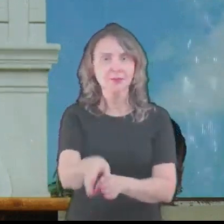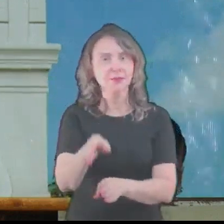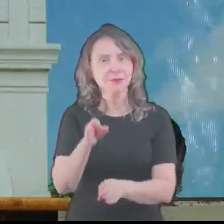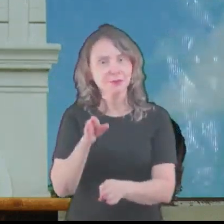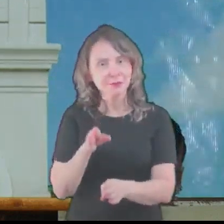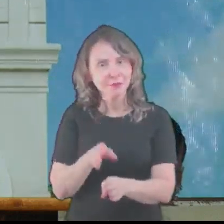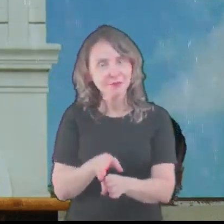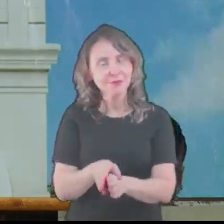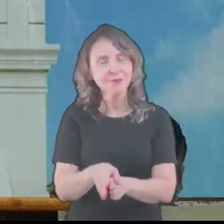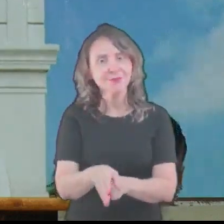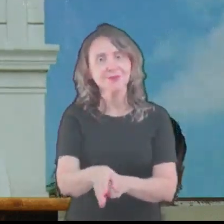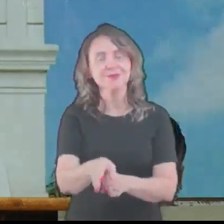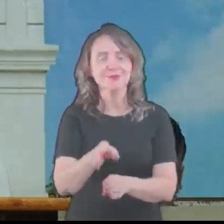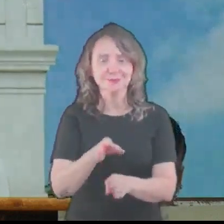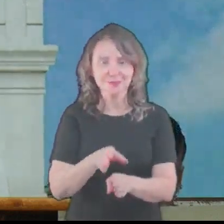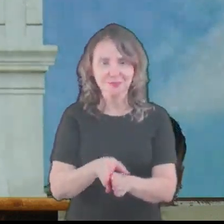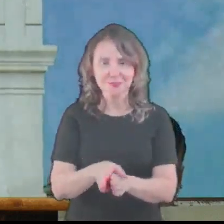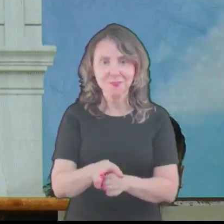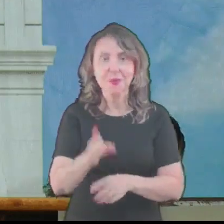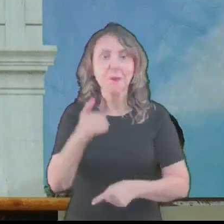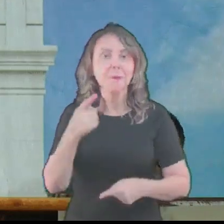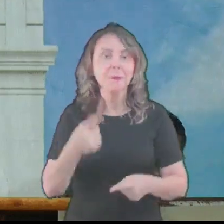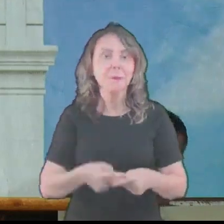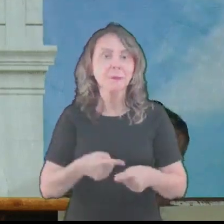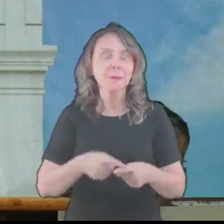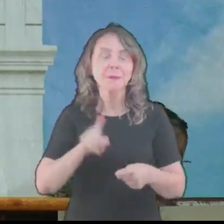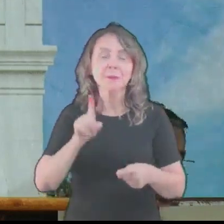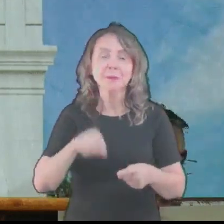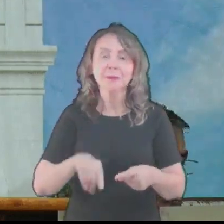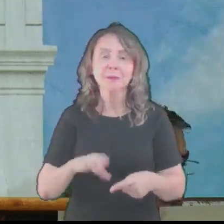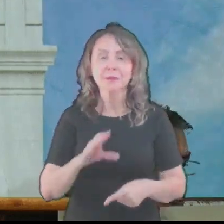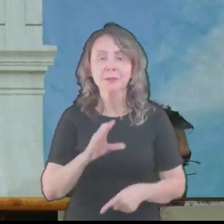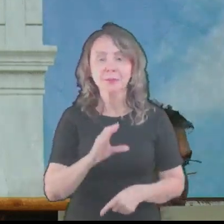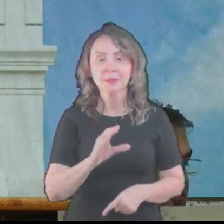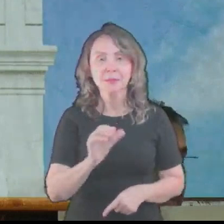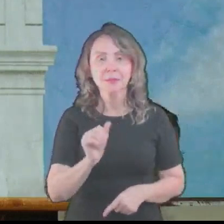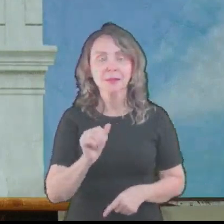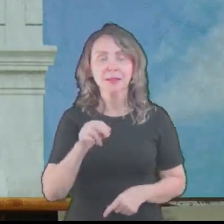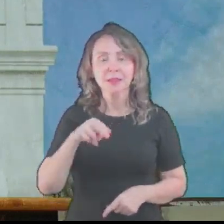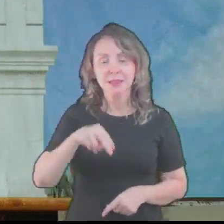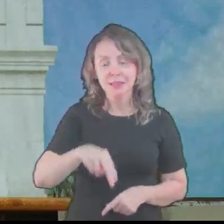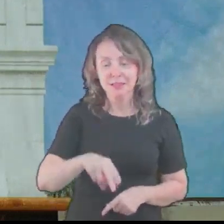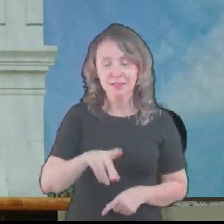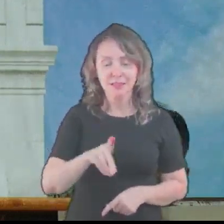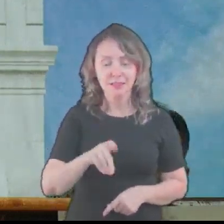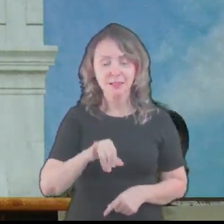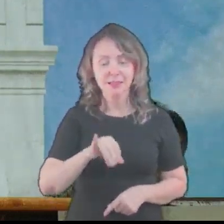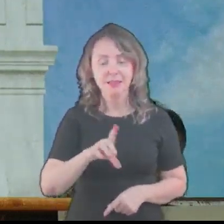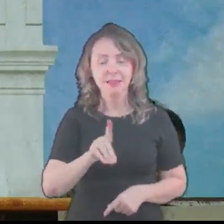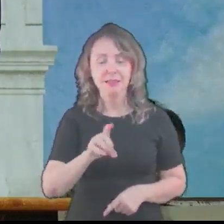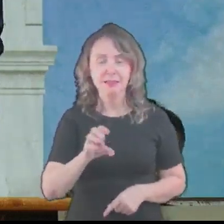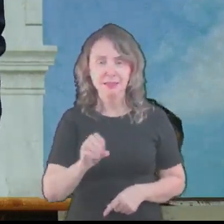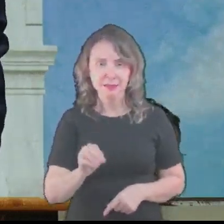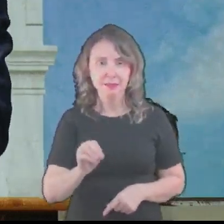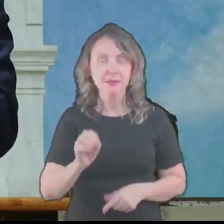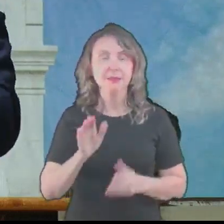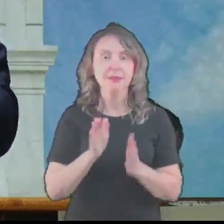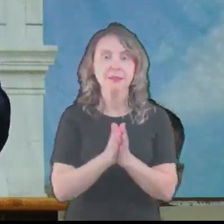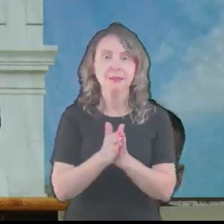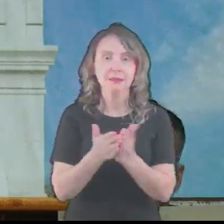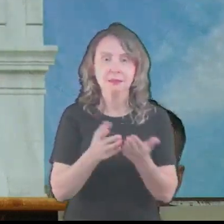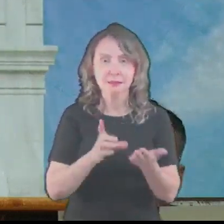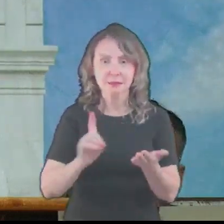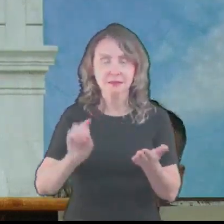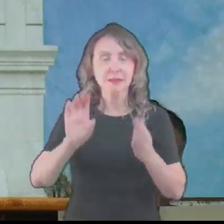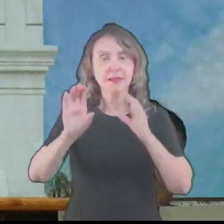Ele é conselheiro porque ele é cândido. No livro de Cantares de Salomão, no capítulo 5, versículo